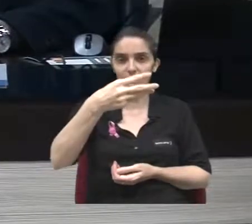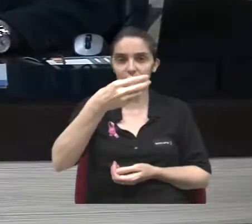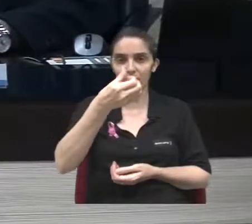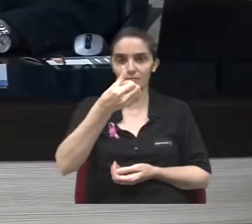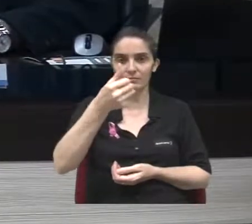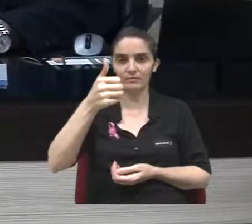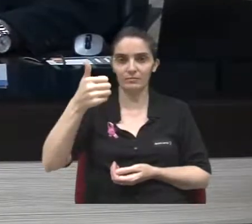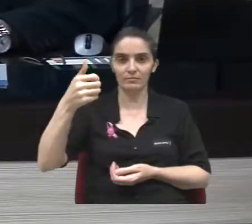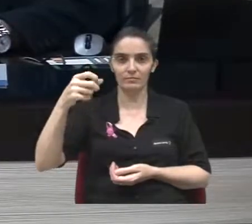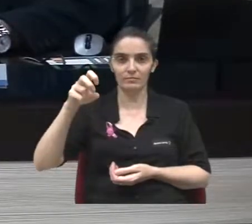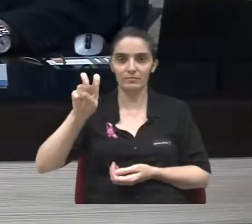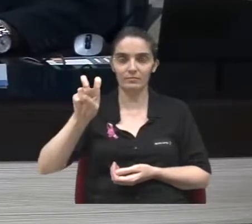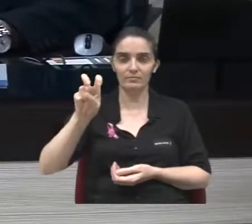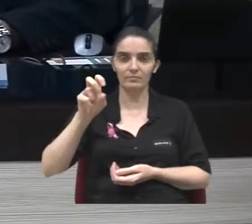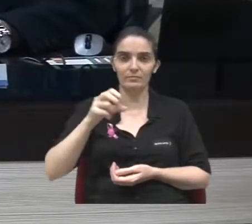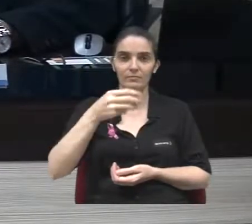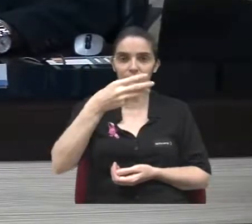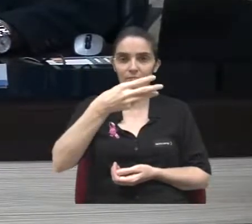3615/19.